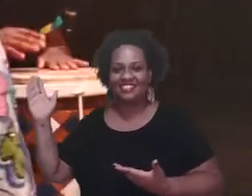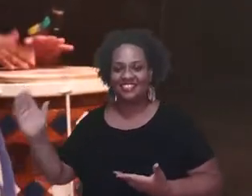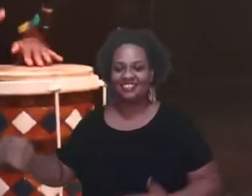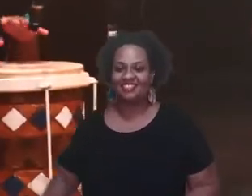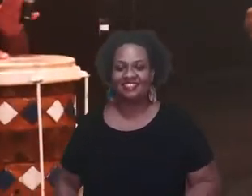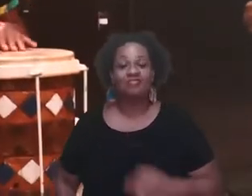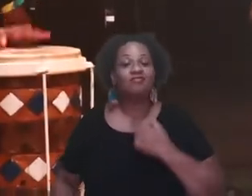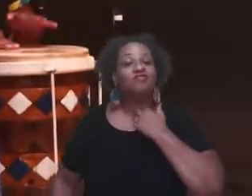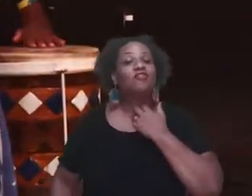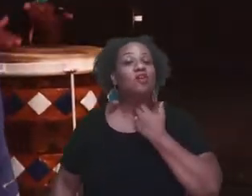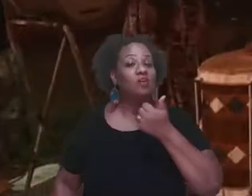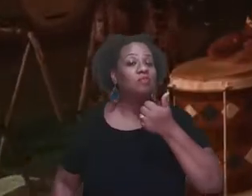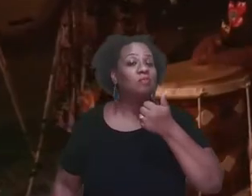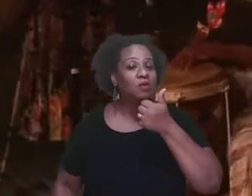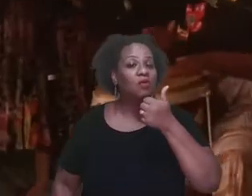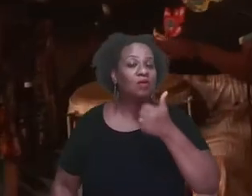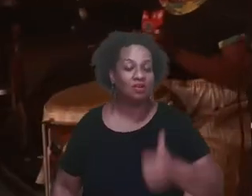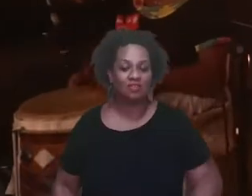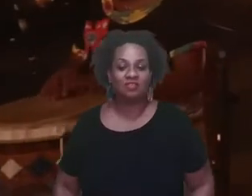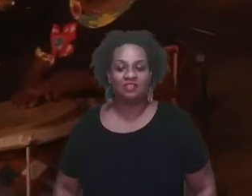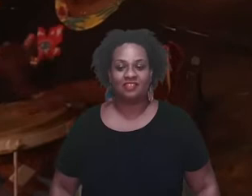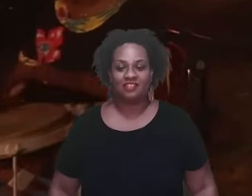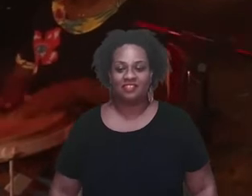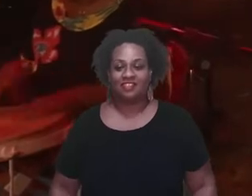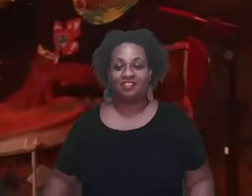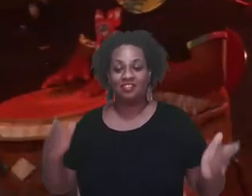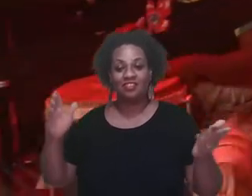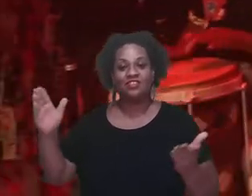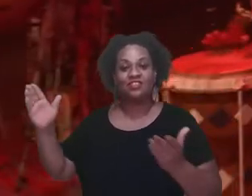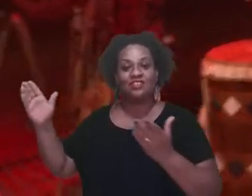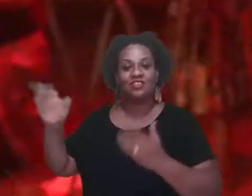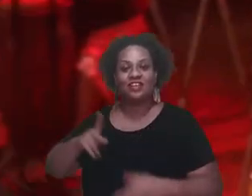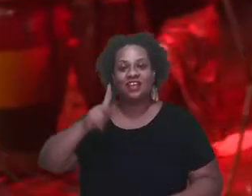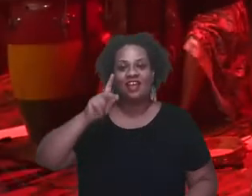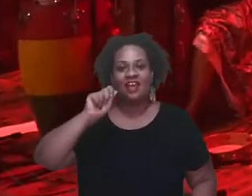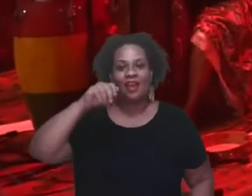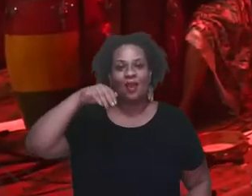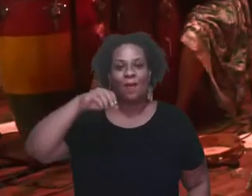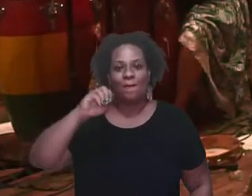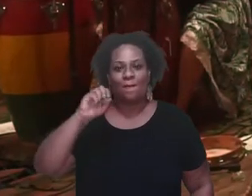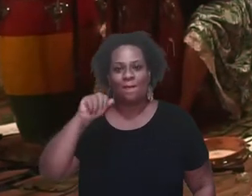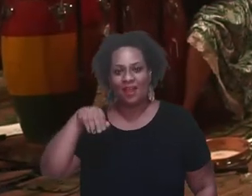tem um GoGo viu O Elo Calma